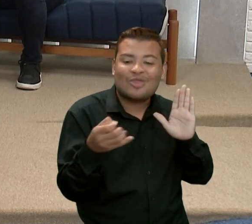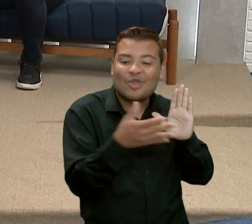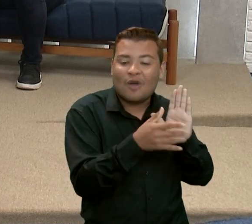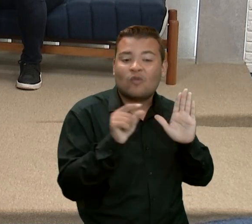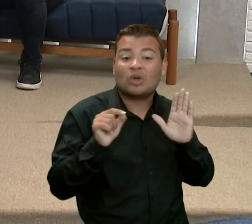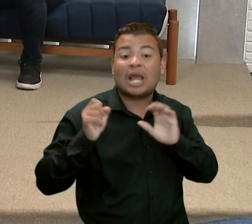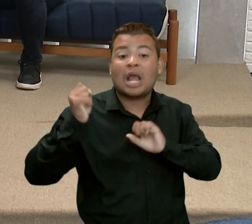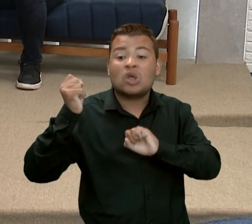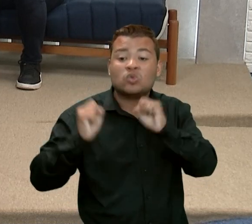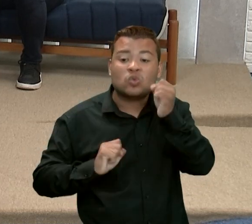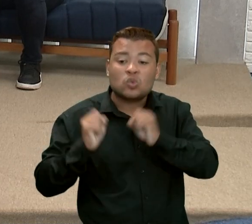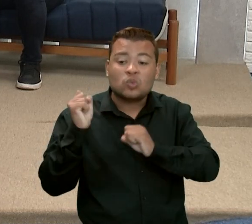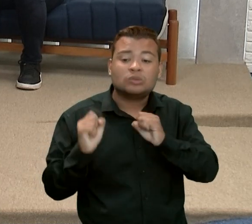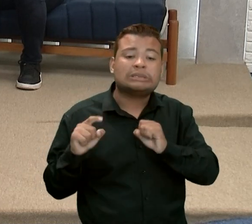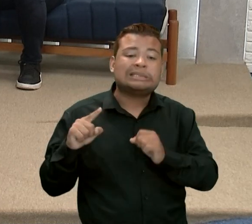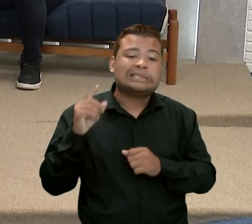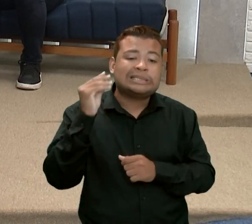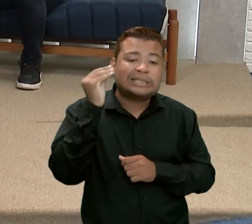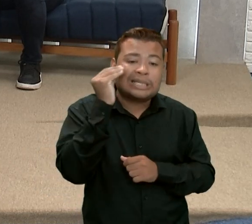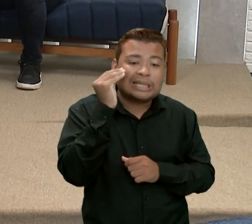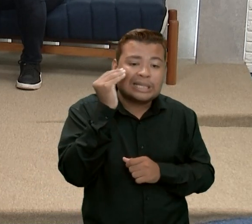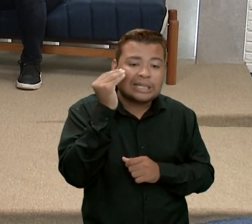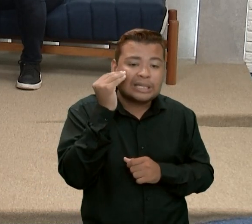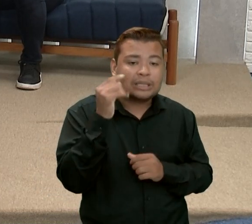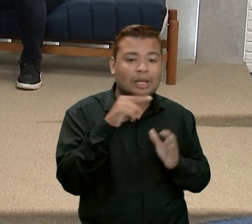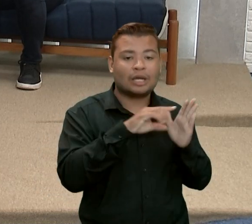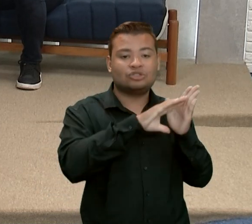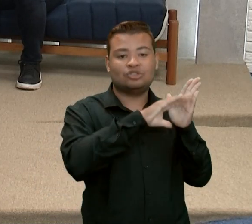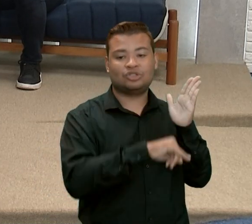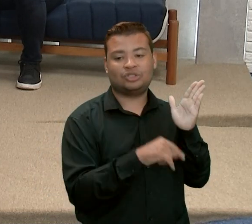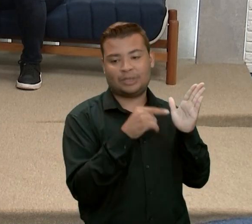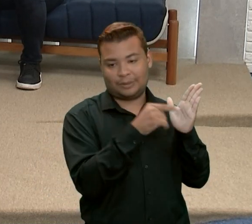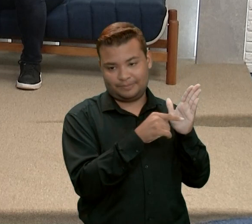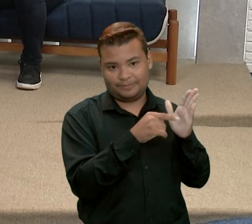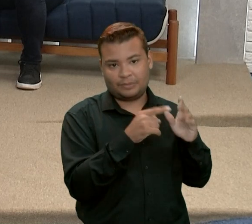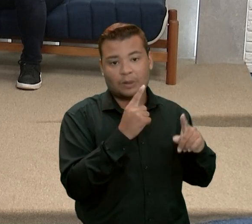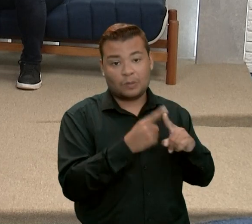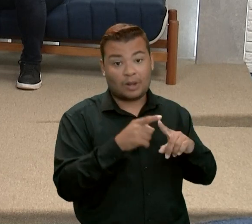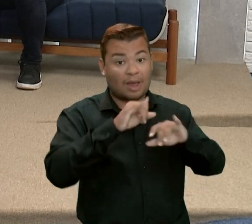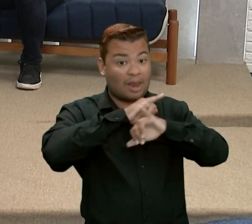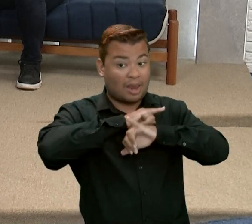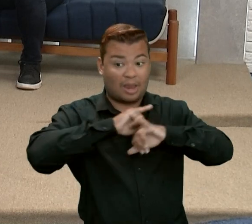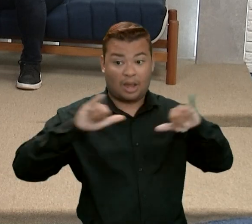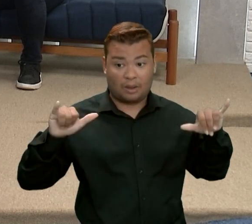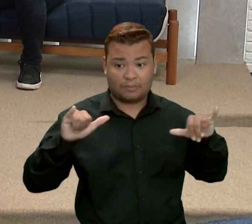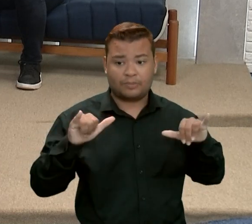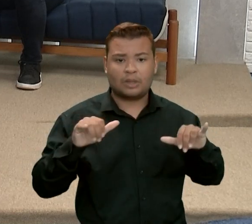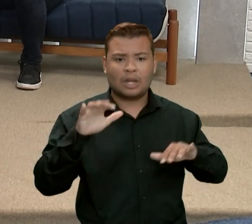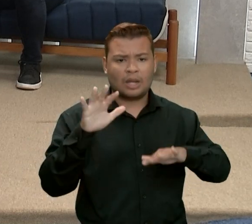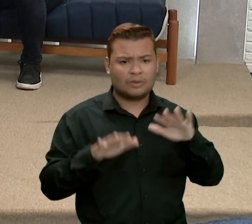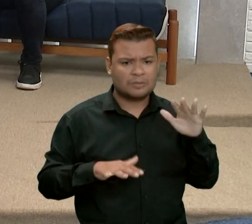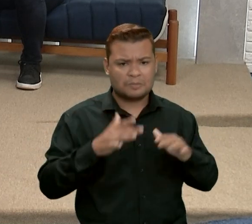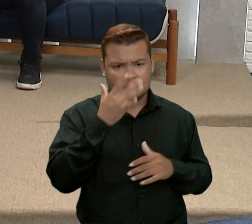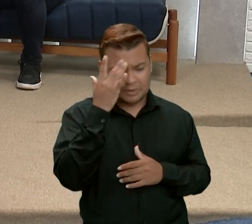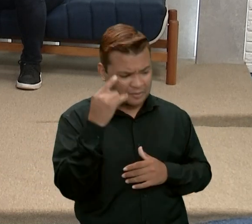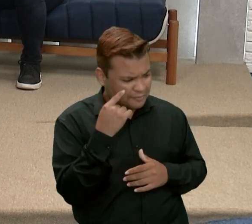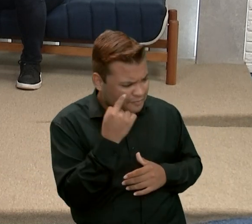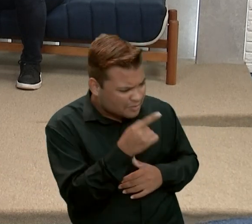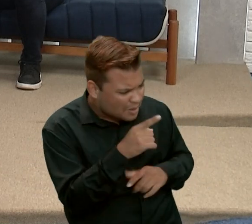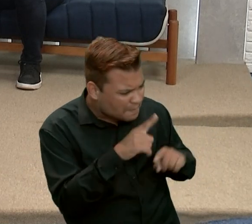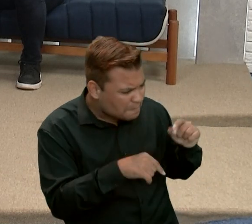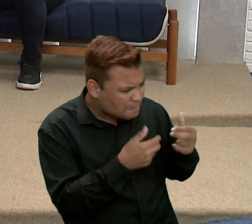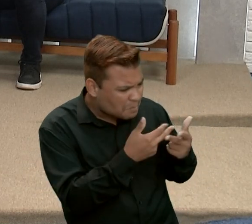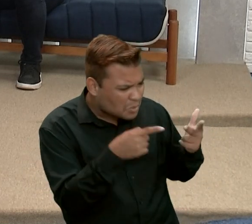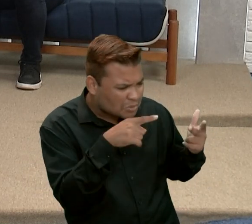indústrias, elas têm tentado tirar, né? Porque a gente sabe que apesar desse alerta, muitas das pessoas podem recusar, né, um produto. Ele está